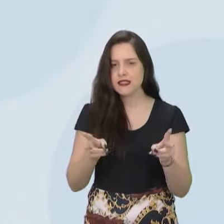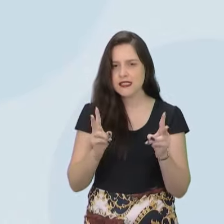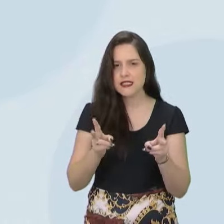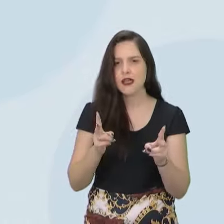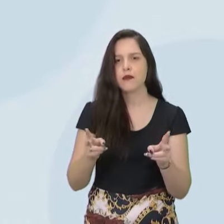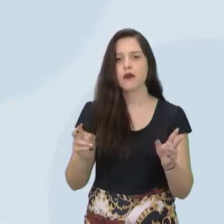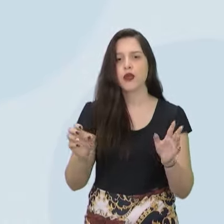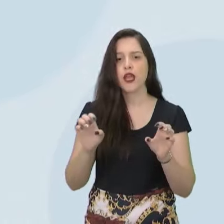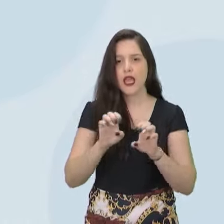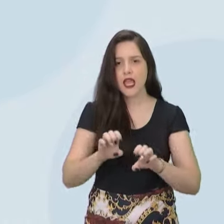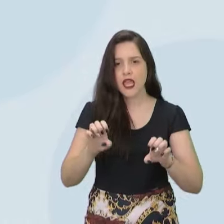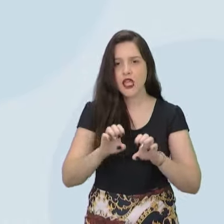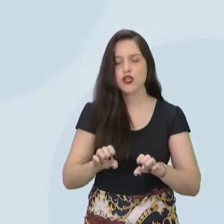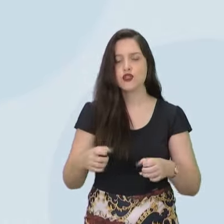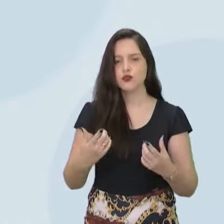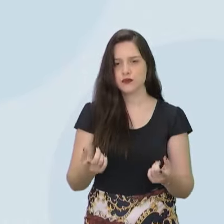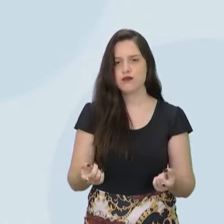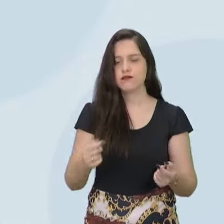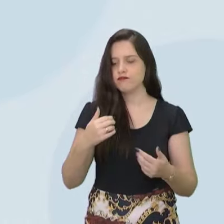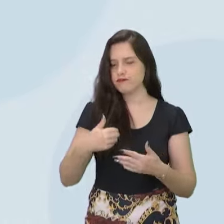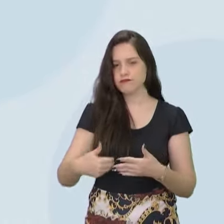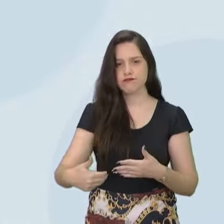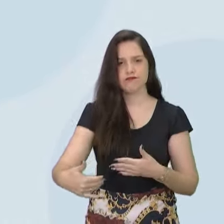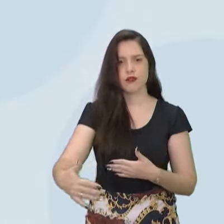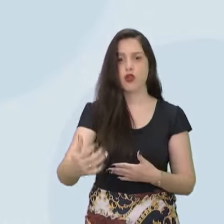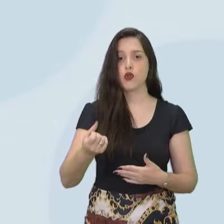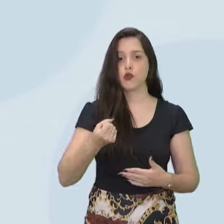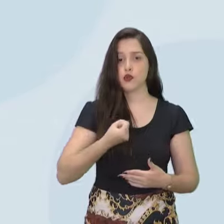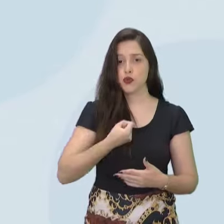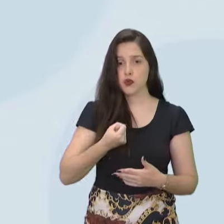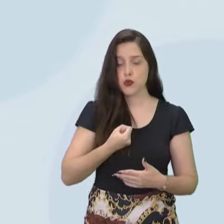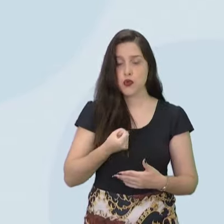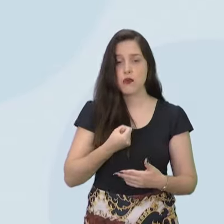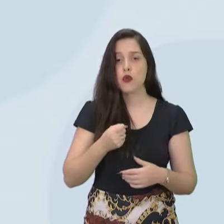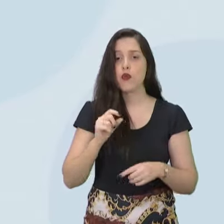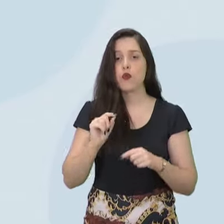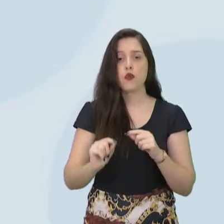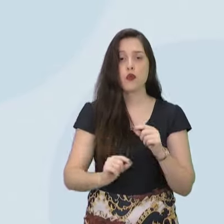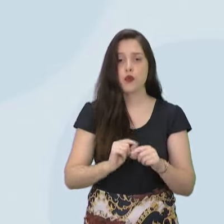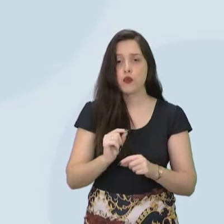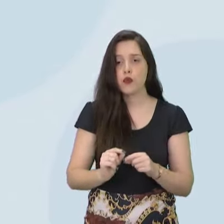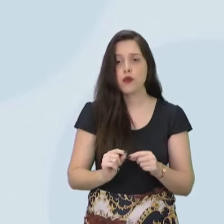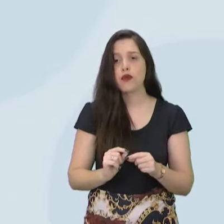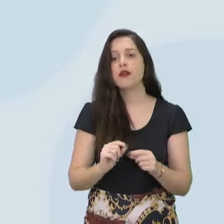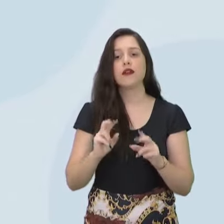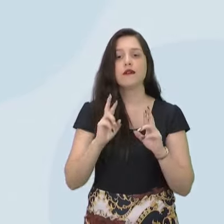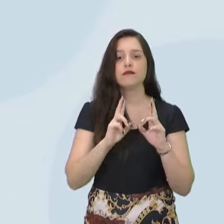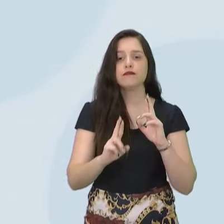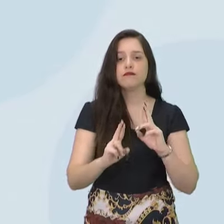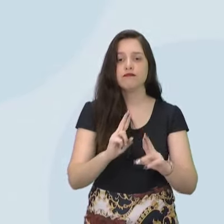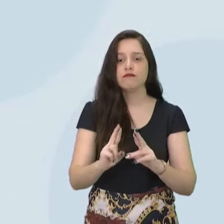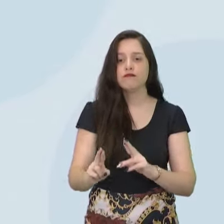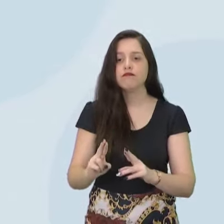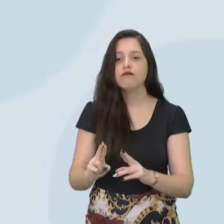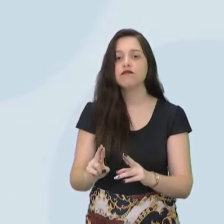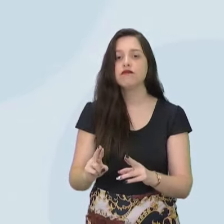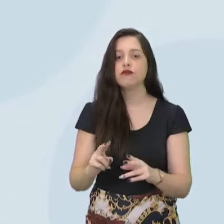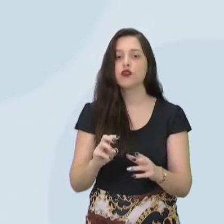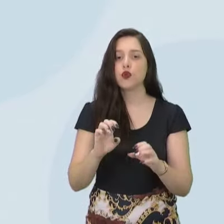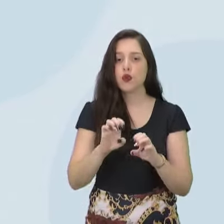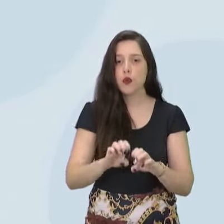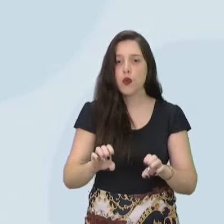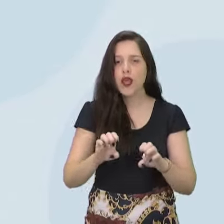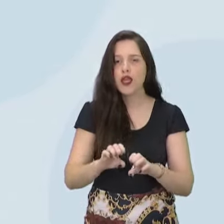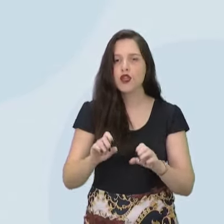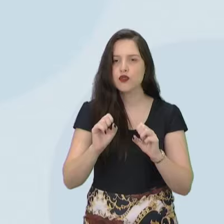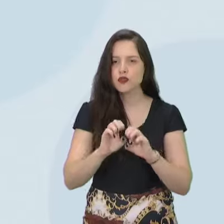assim por diante. E o número que vem no final da habilidade se relaciona especificamente aos eixos